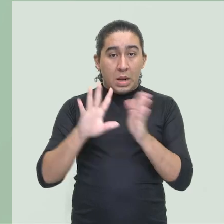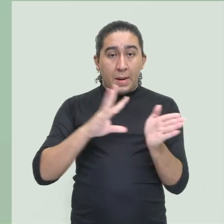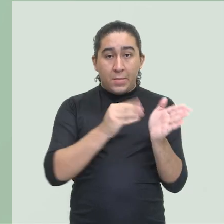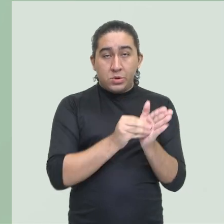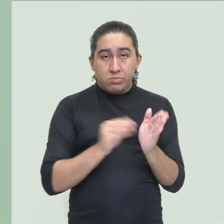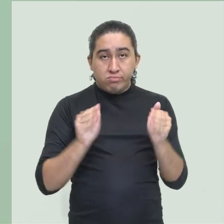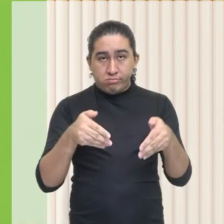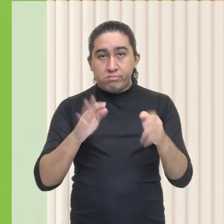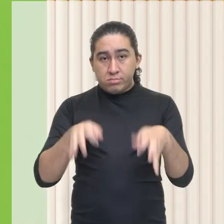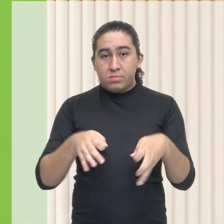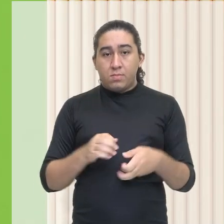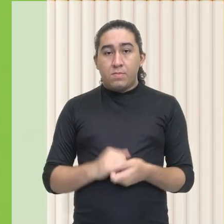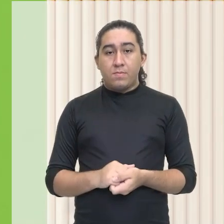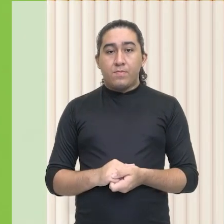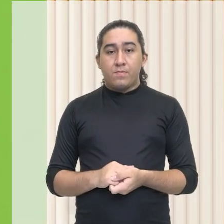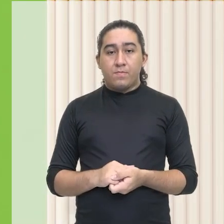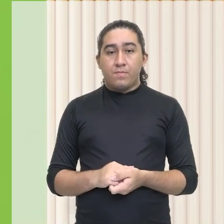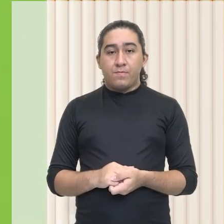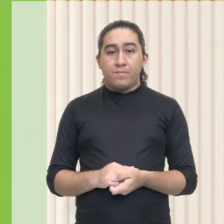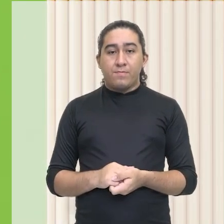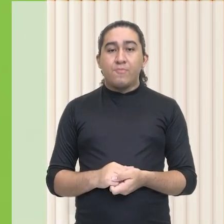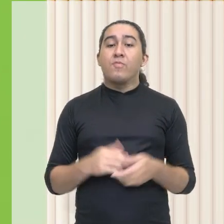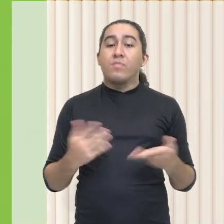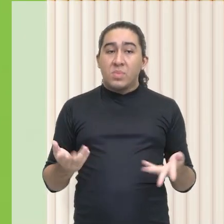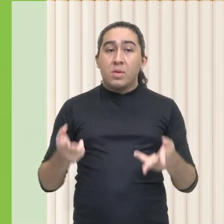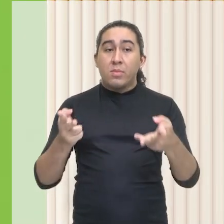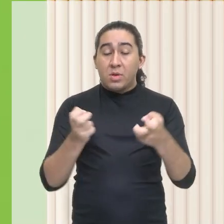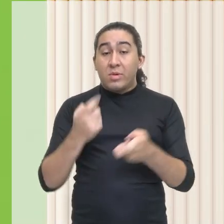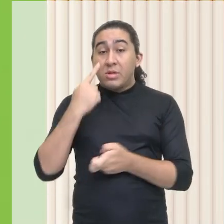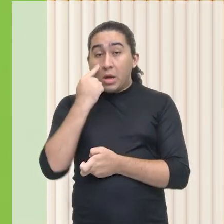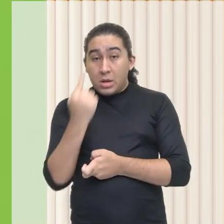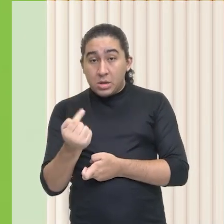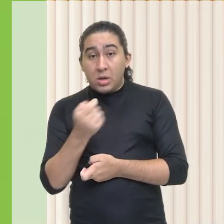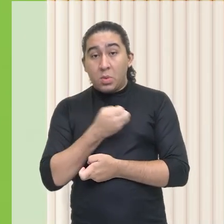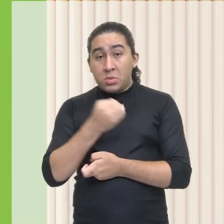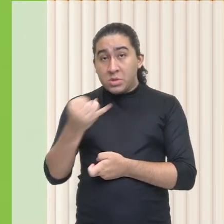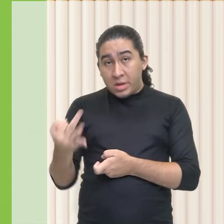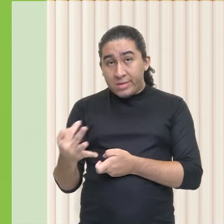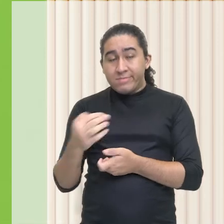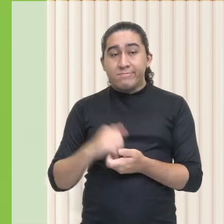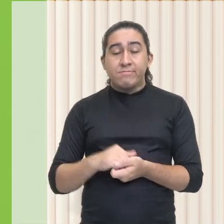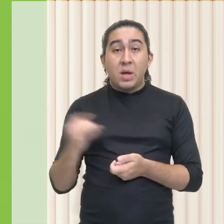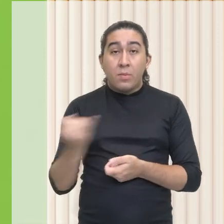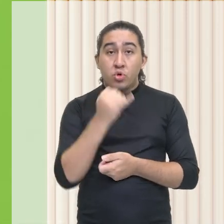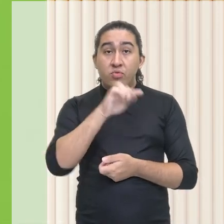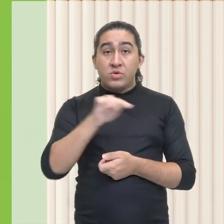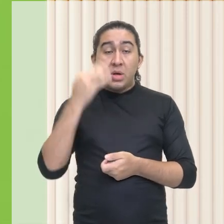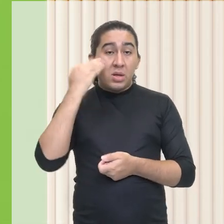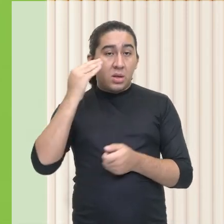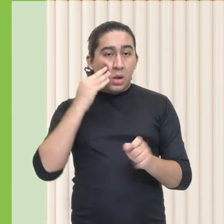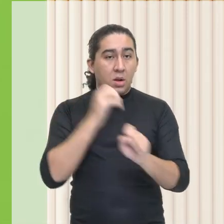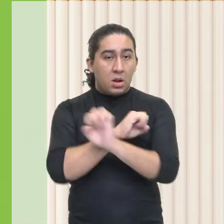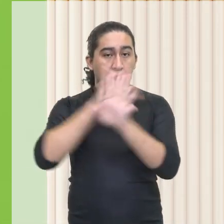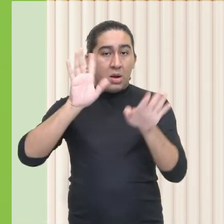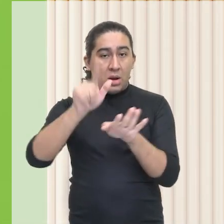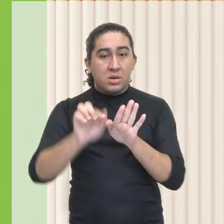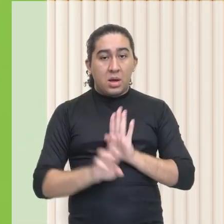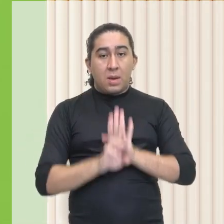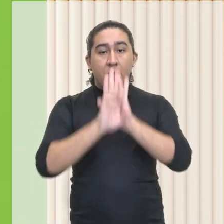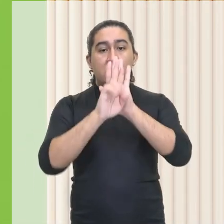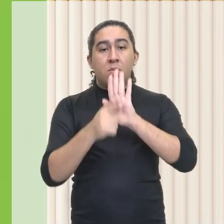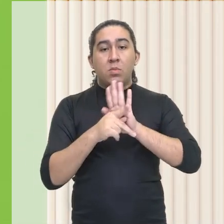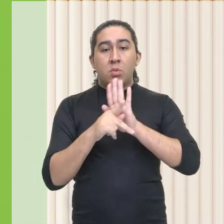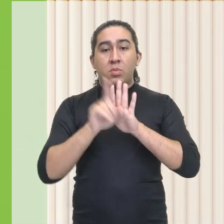em específico. Olha só que interessante os números. É importante você entender essa questão da